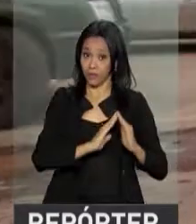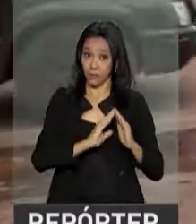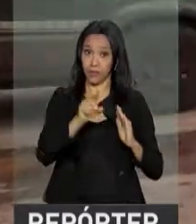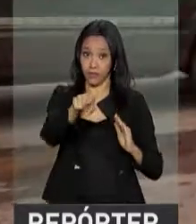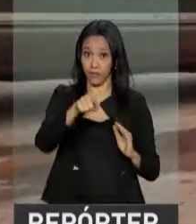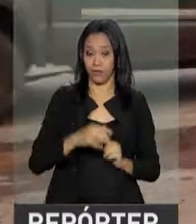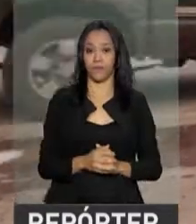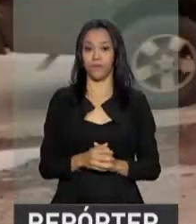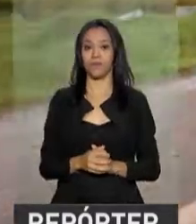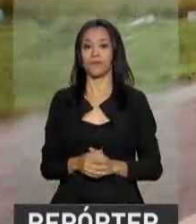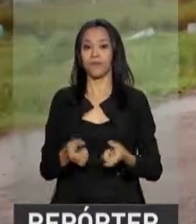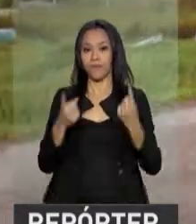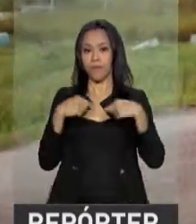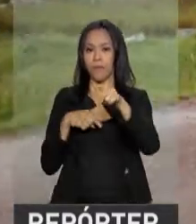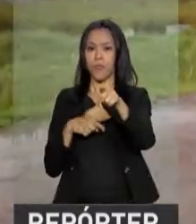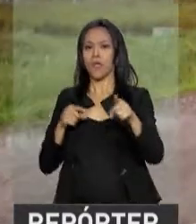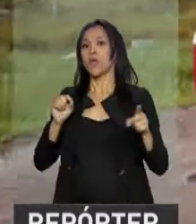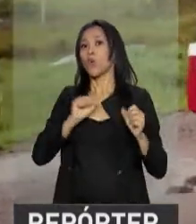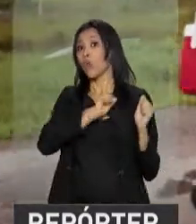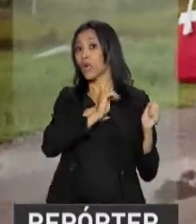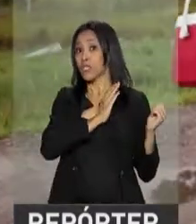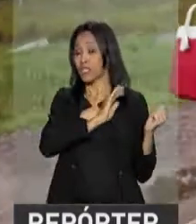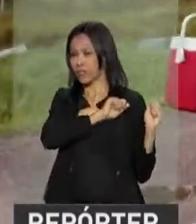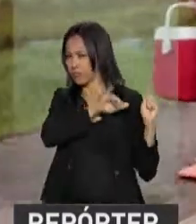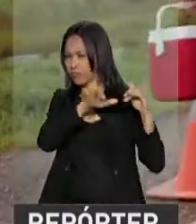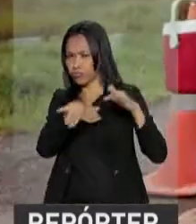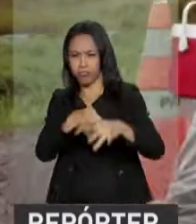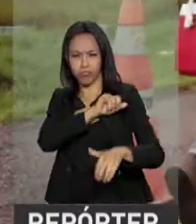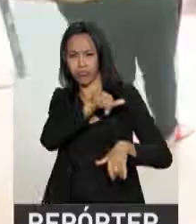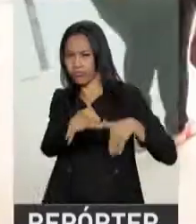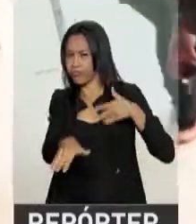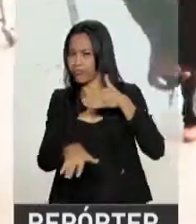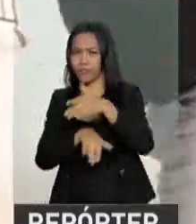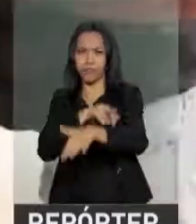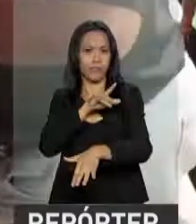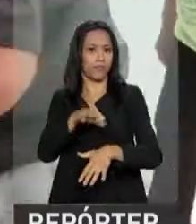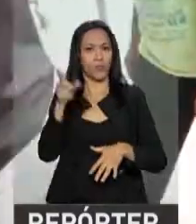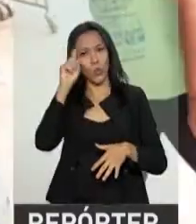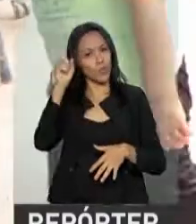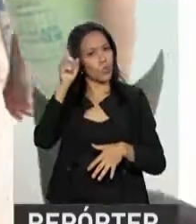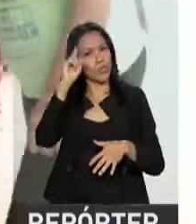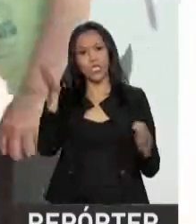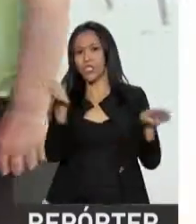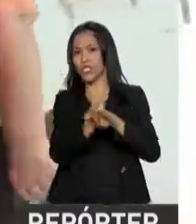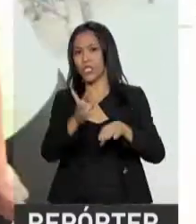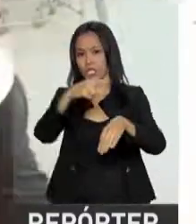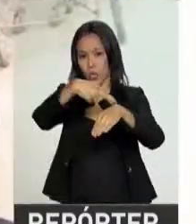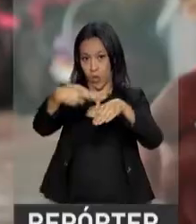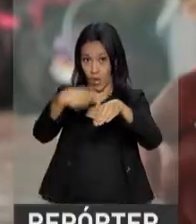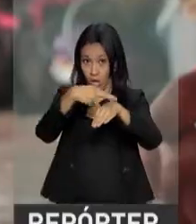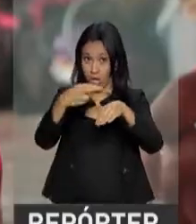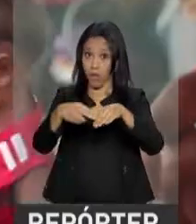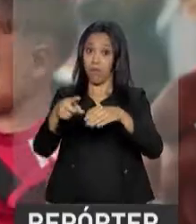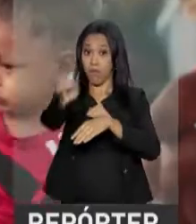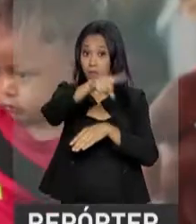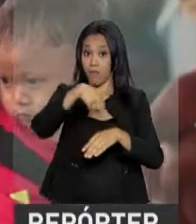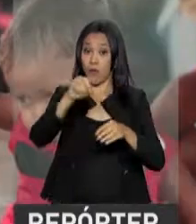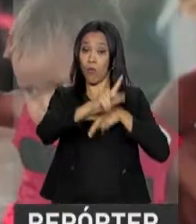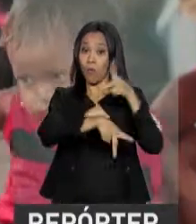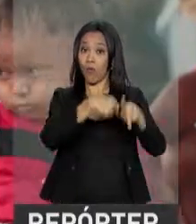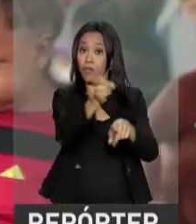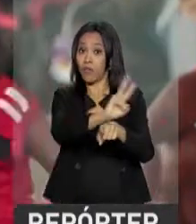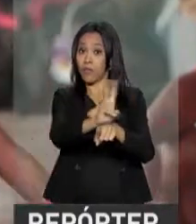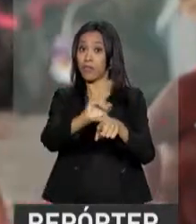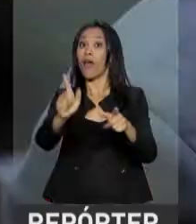um dos impactos com a chegada de centenas de venezuelanos todos os dias a pacaraíma em roraima é sobre as habitações